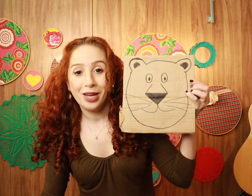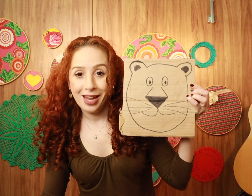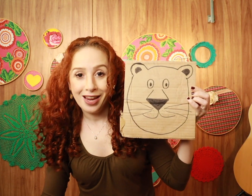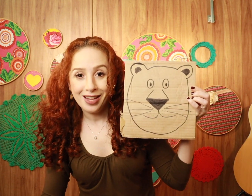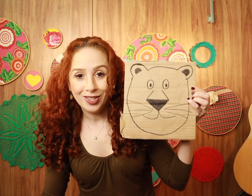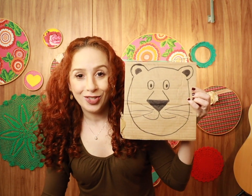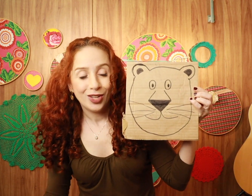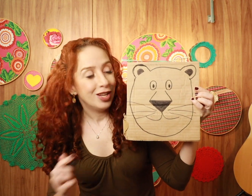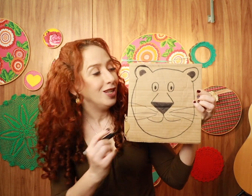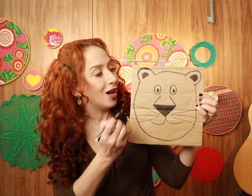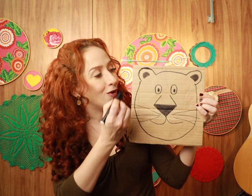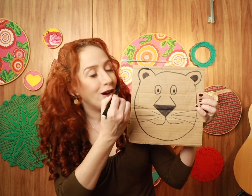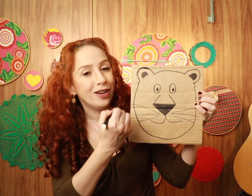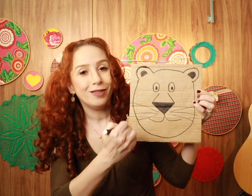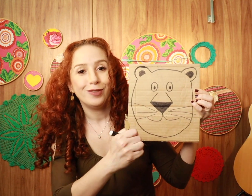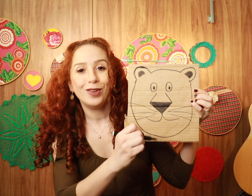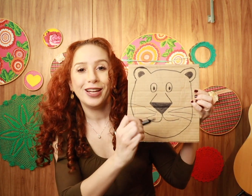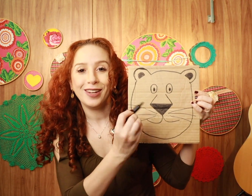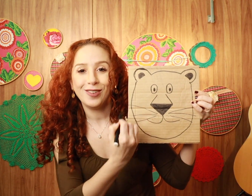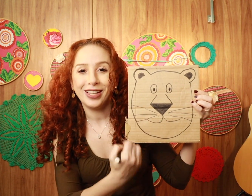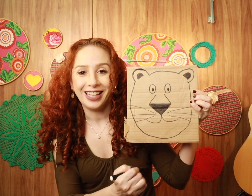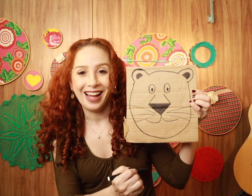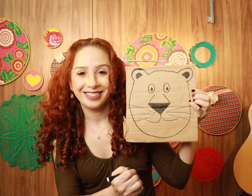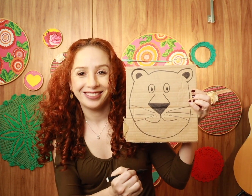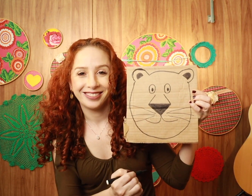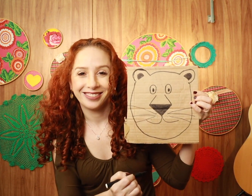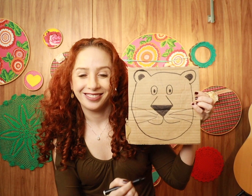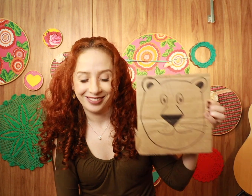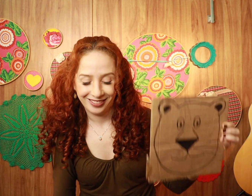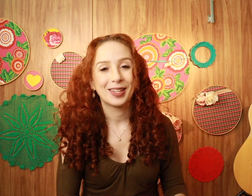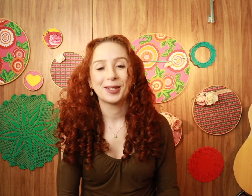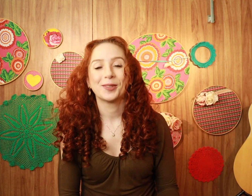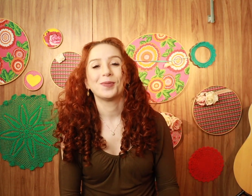Fiz as orelhas e agora vou recortar.